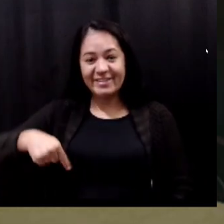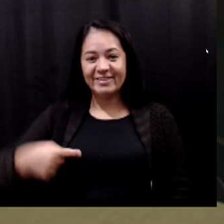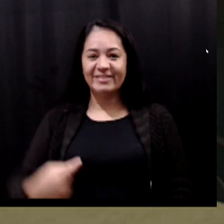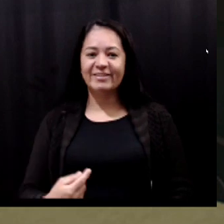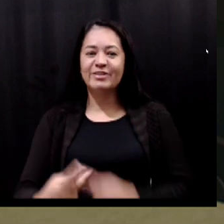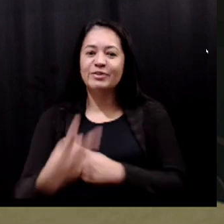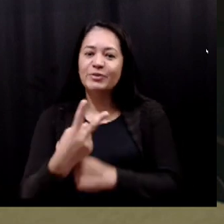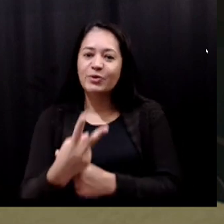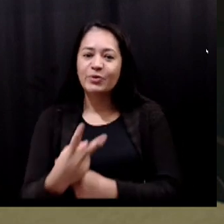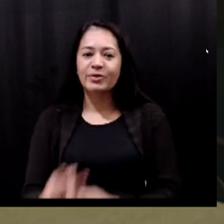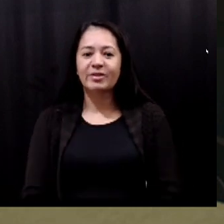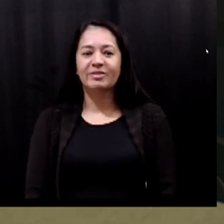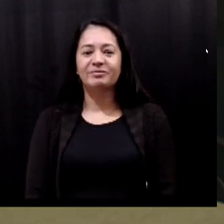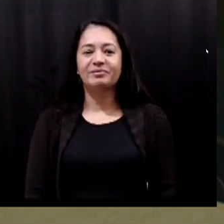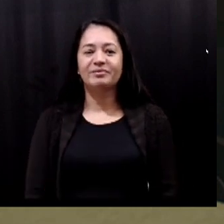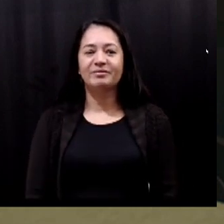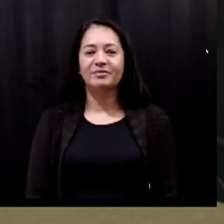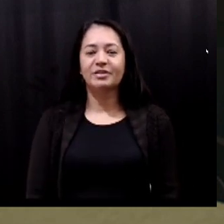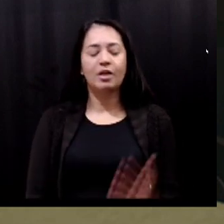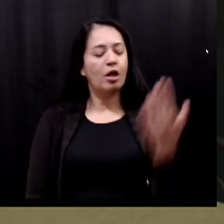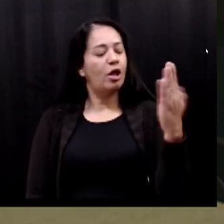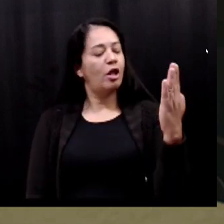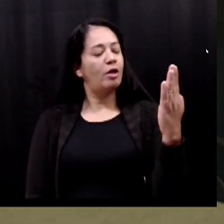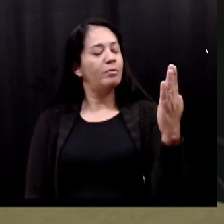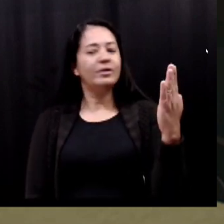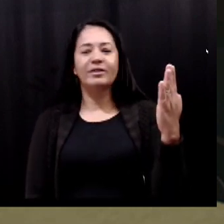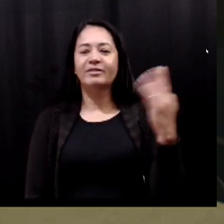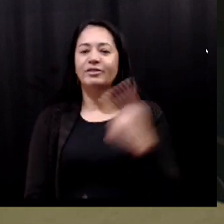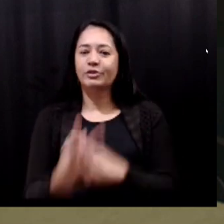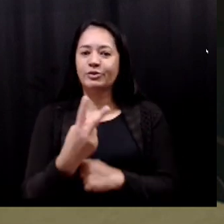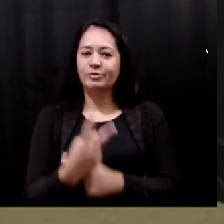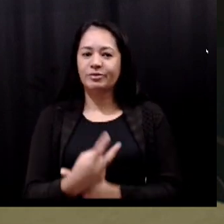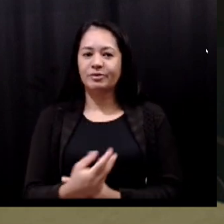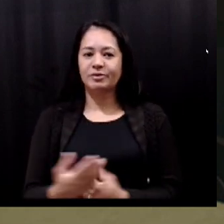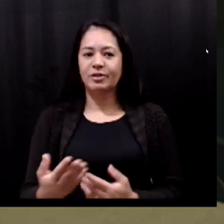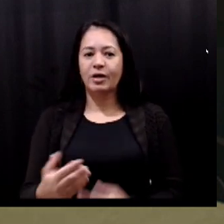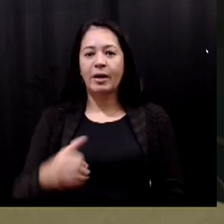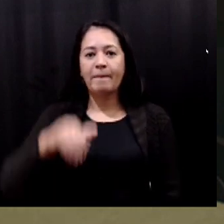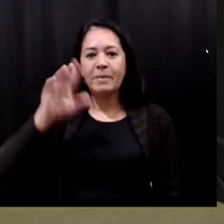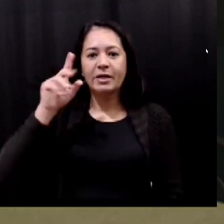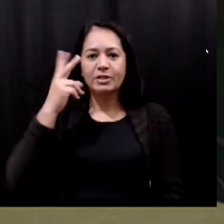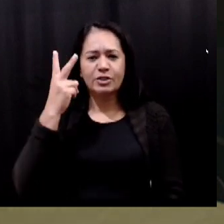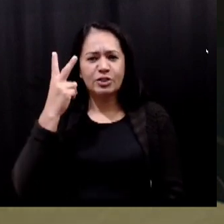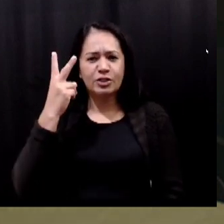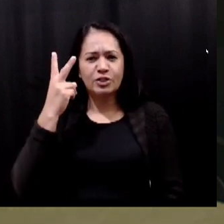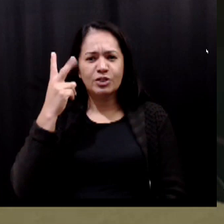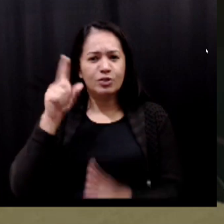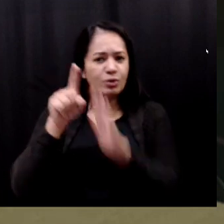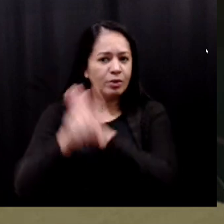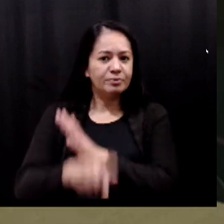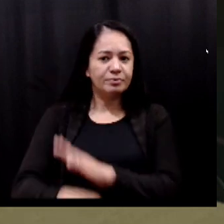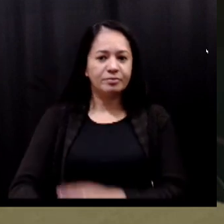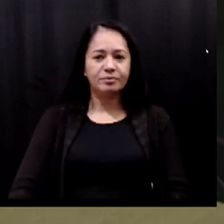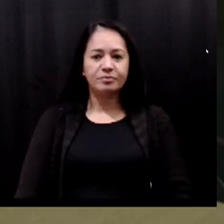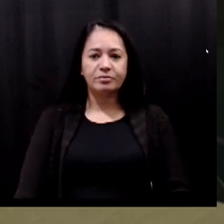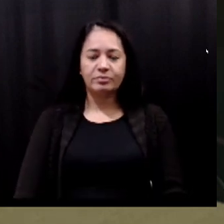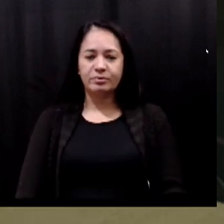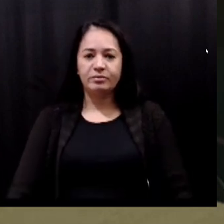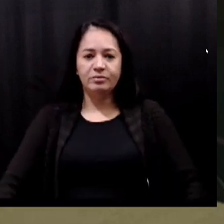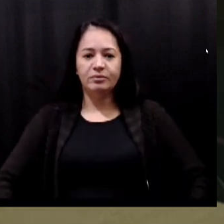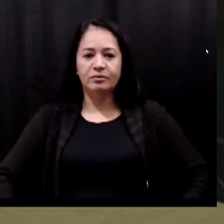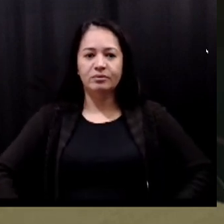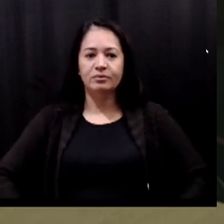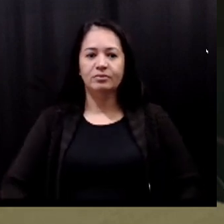no espelho e se cuida. 8h53, eu acho que dá tempo para mais duas, é isso, produção? Mais duas perguntas, então? Então, vamos